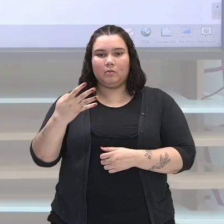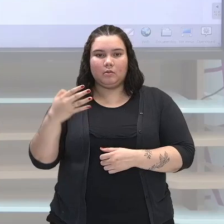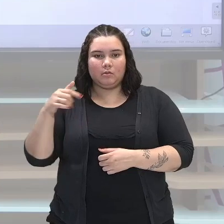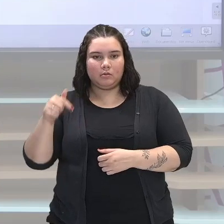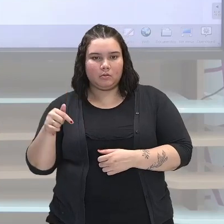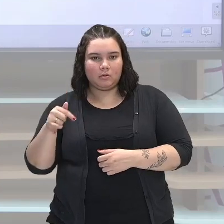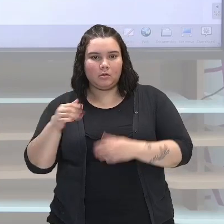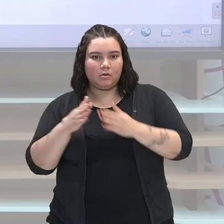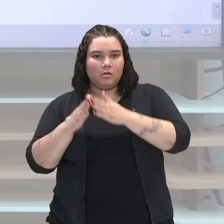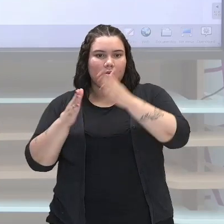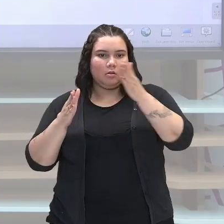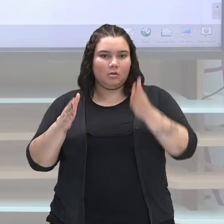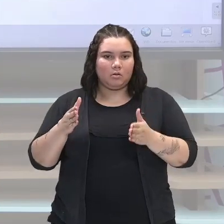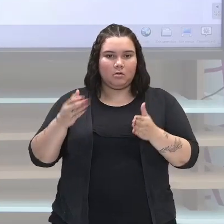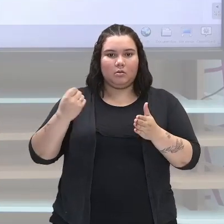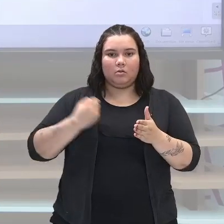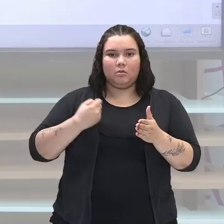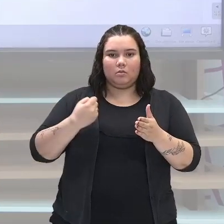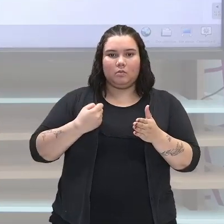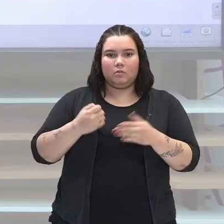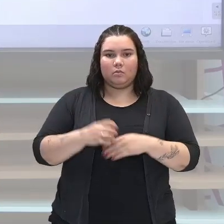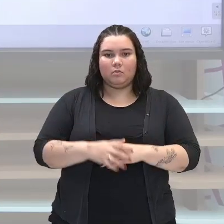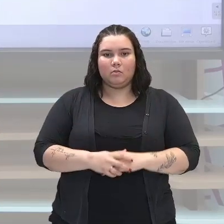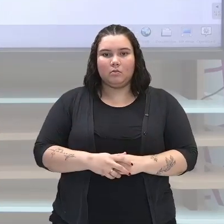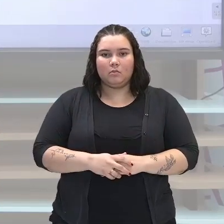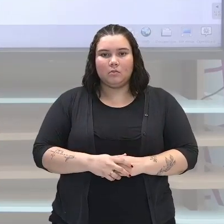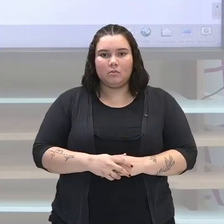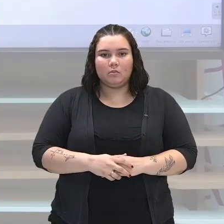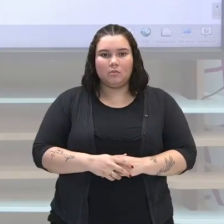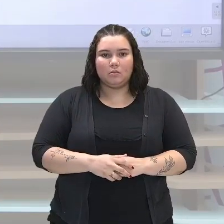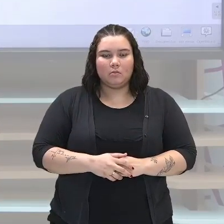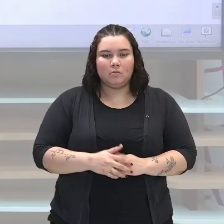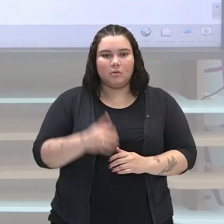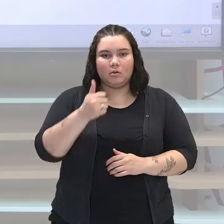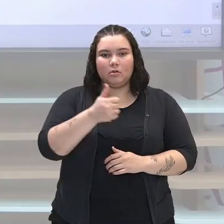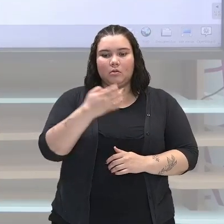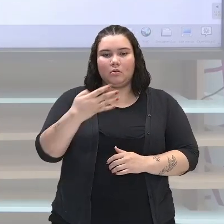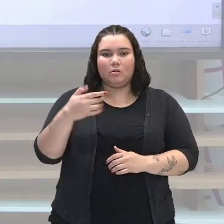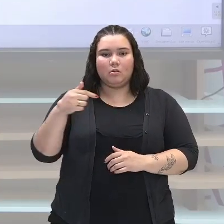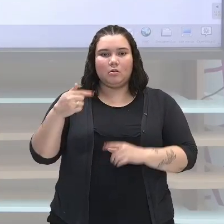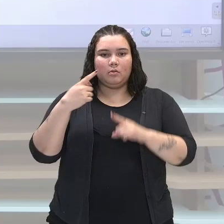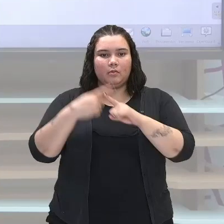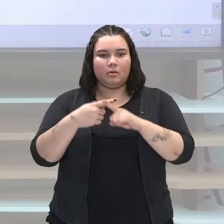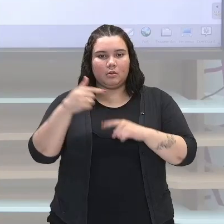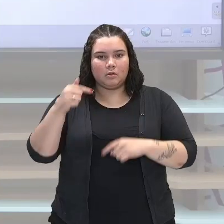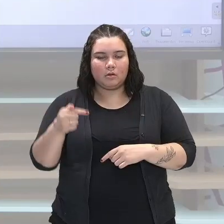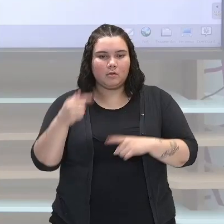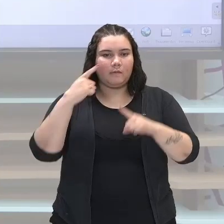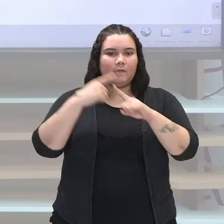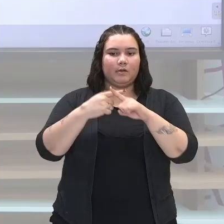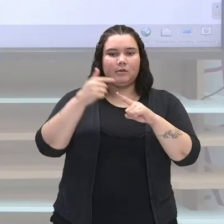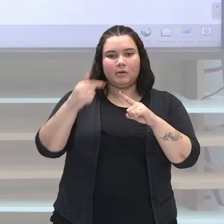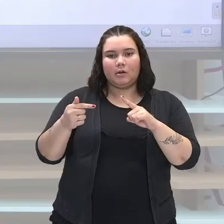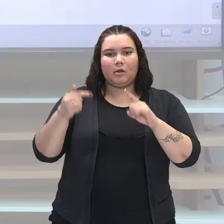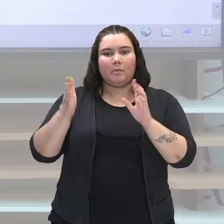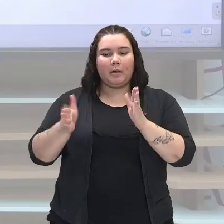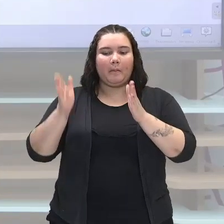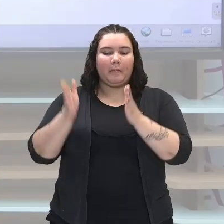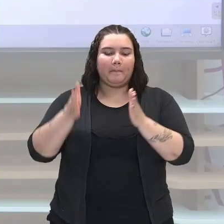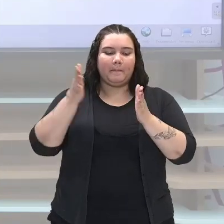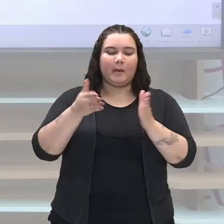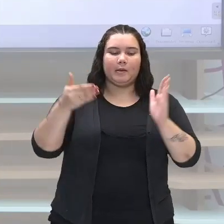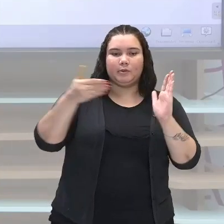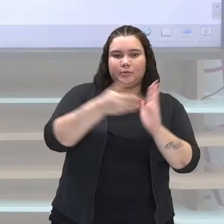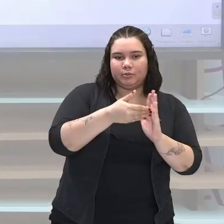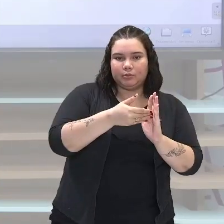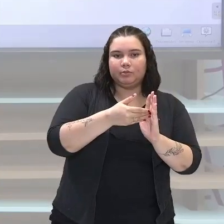O próximo termo será 147 vezes 7, e depois vezes 7, vezes 7, até a gente